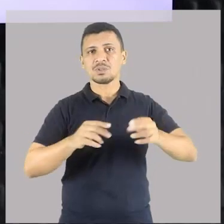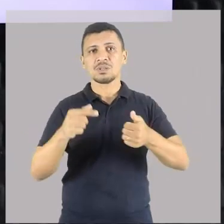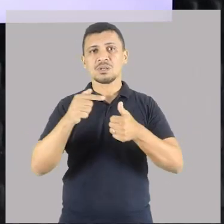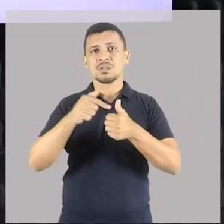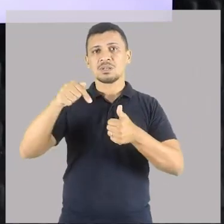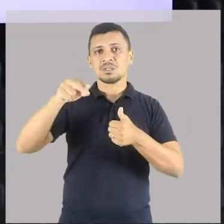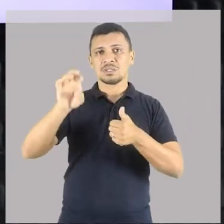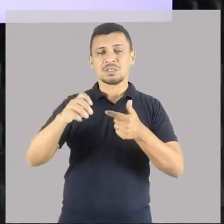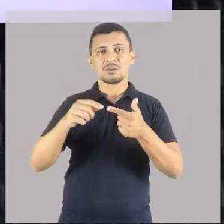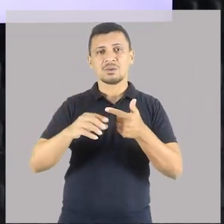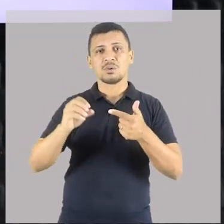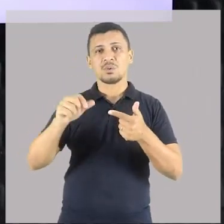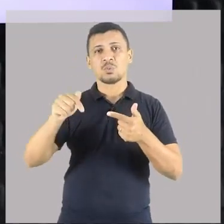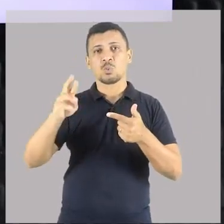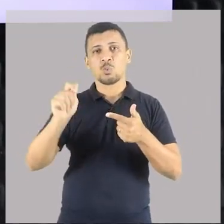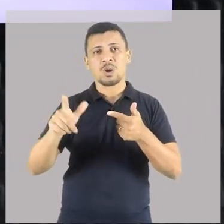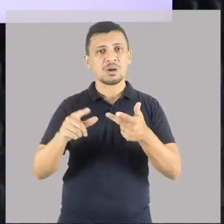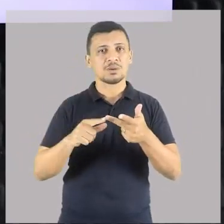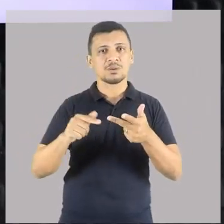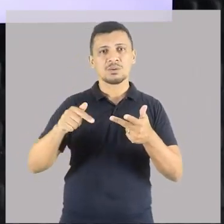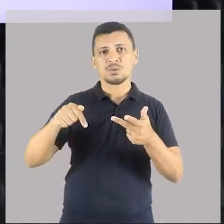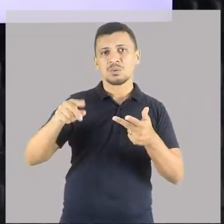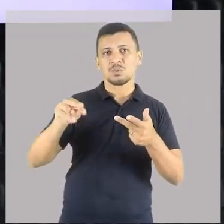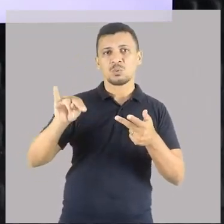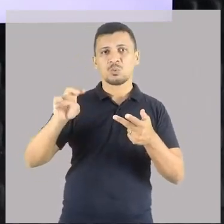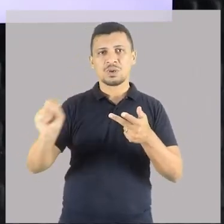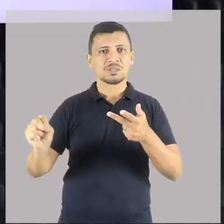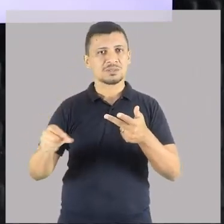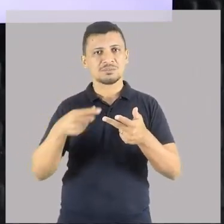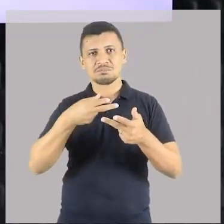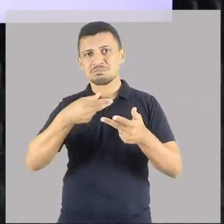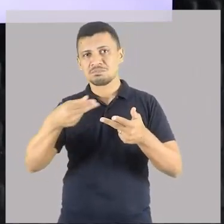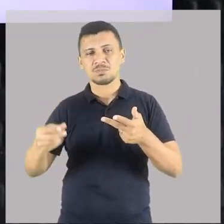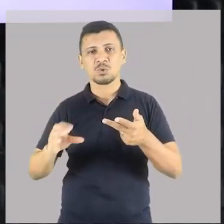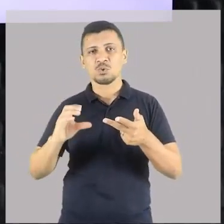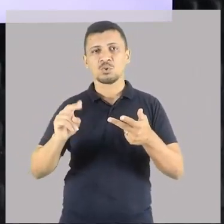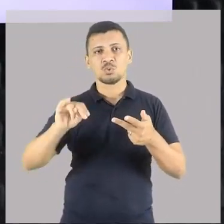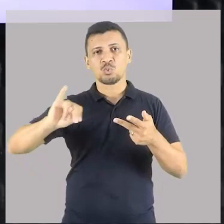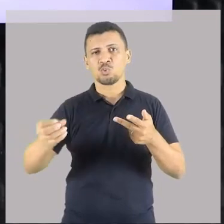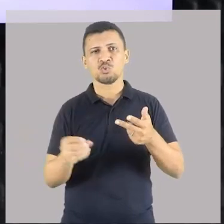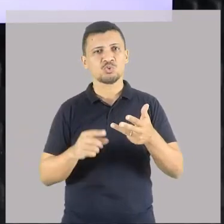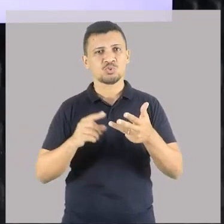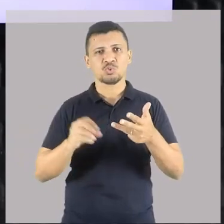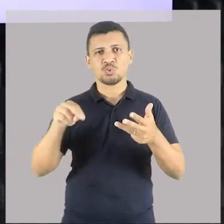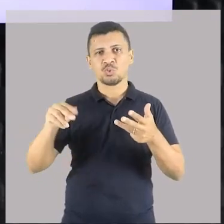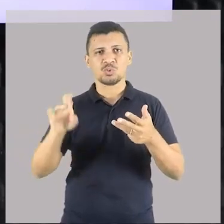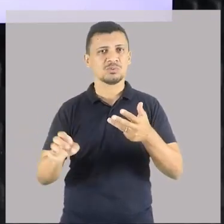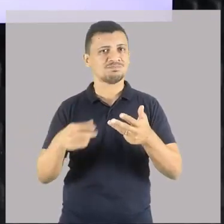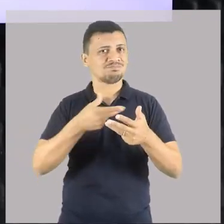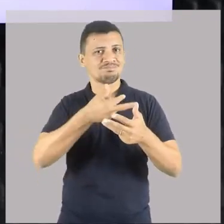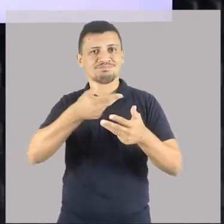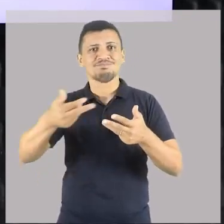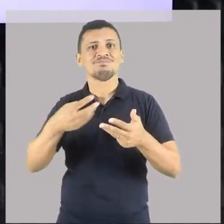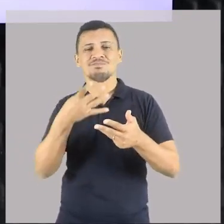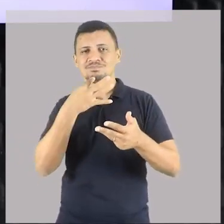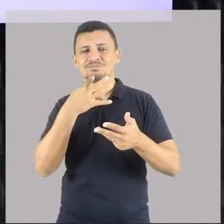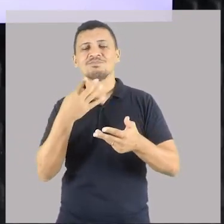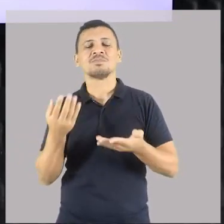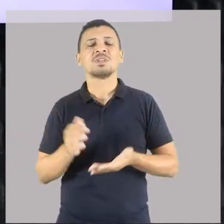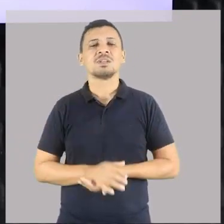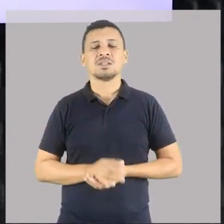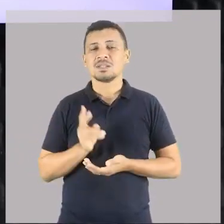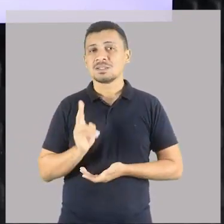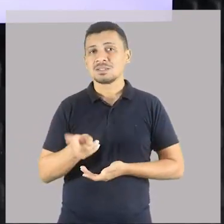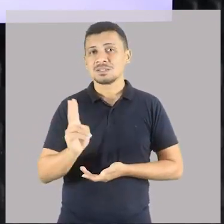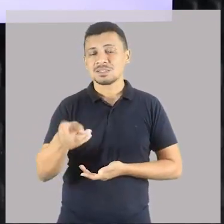relativo que, pronome relativo qual, a qual, os quais, as quais, certo? Pronome relativo cujo, tá? É importante reconhecer. E toda vez